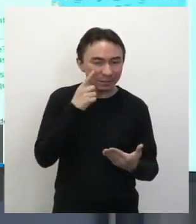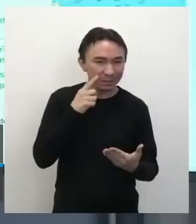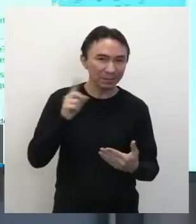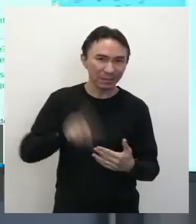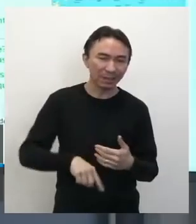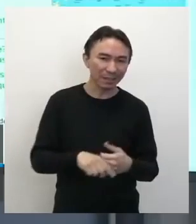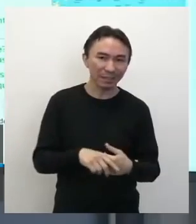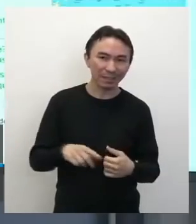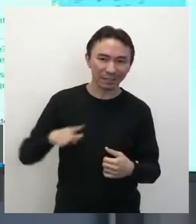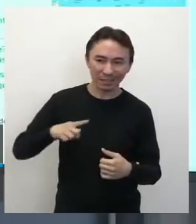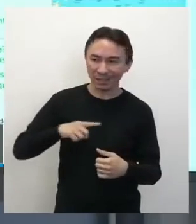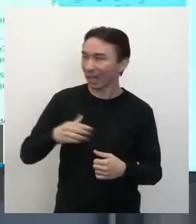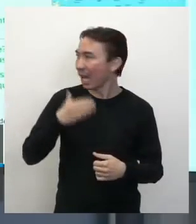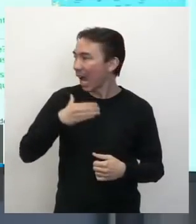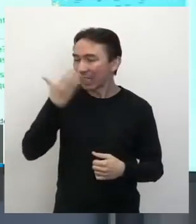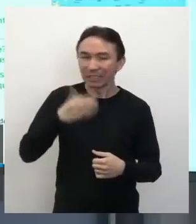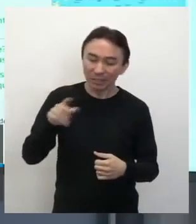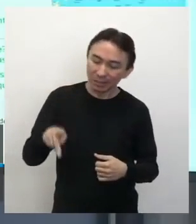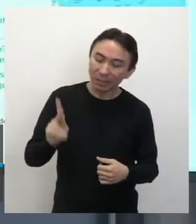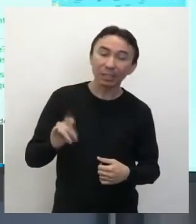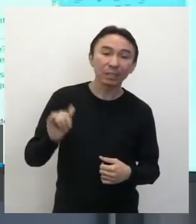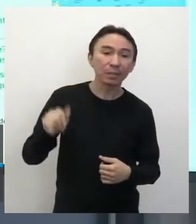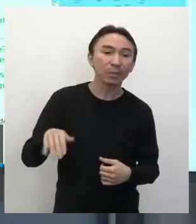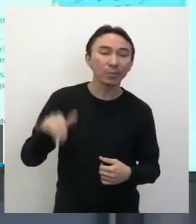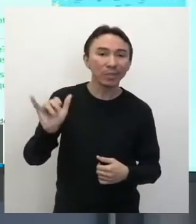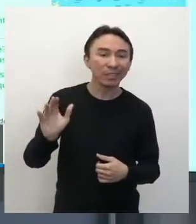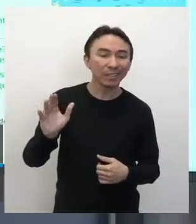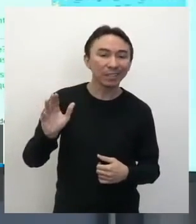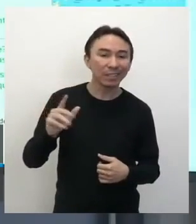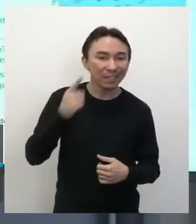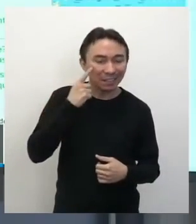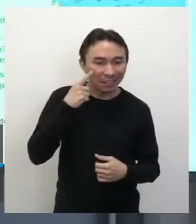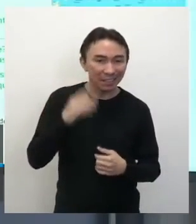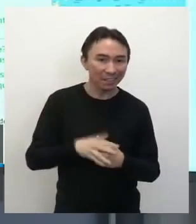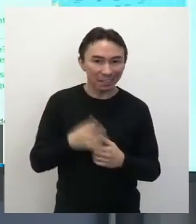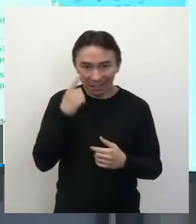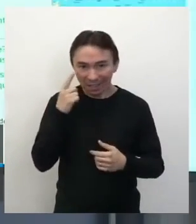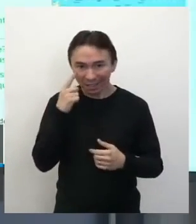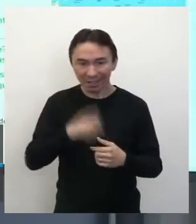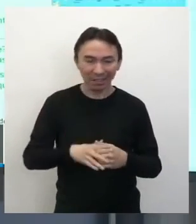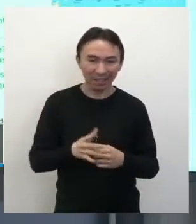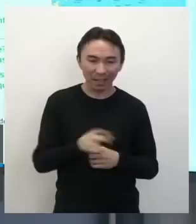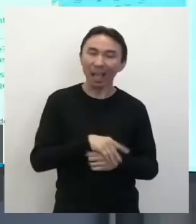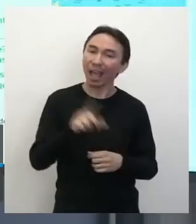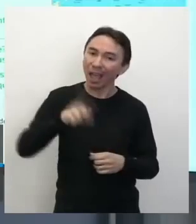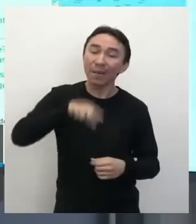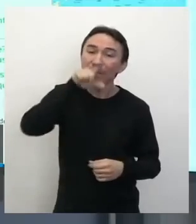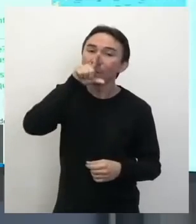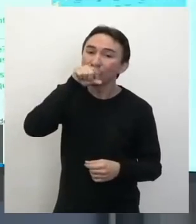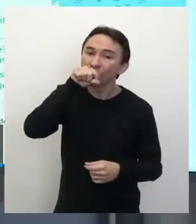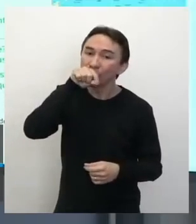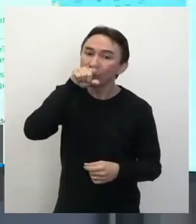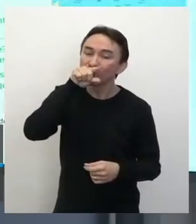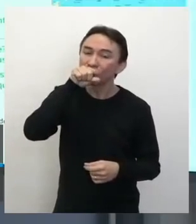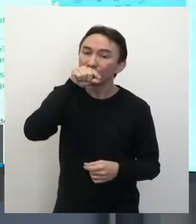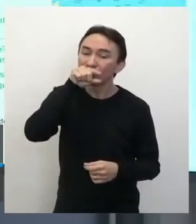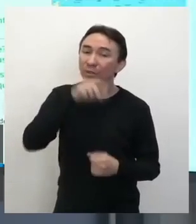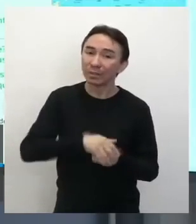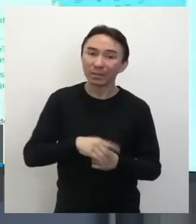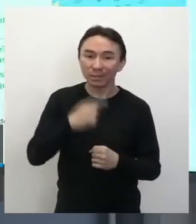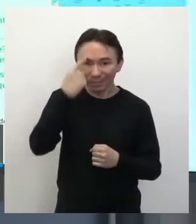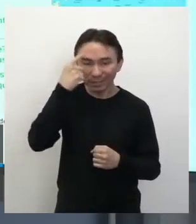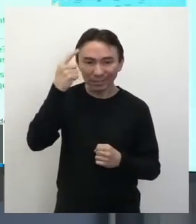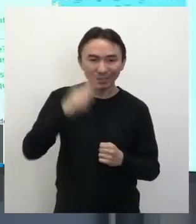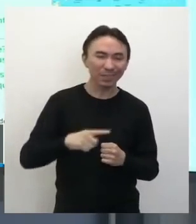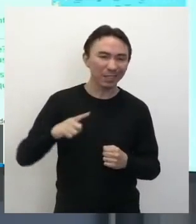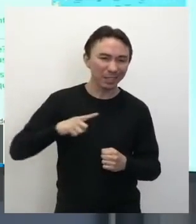a fruta, né? Cuidado aí, né? Vai fatiar o coitadinho do passarinho, né? Tem um jogo do TAS, do Super